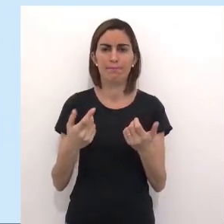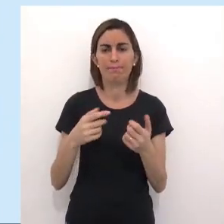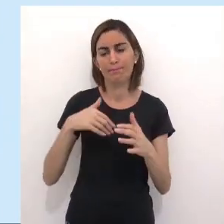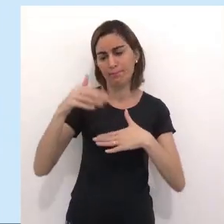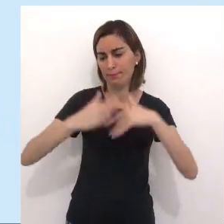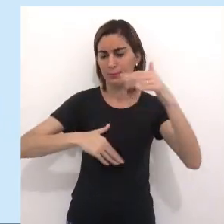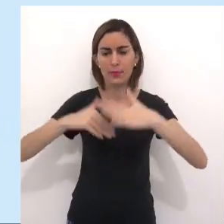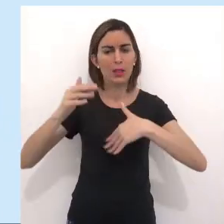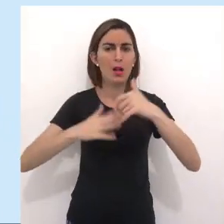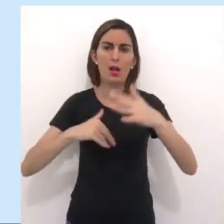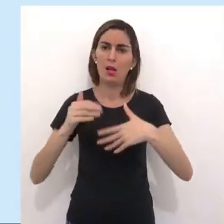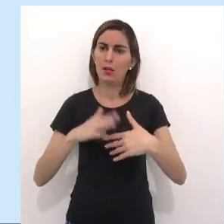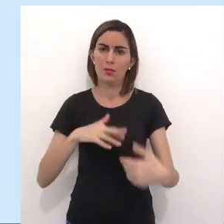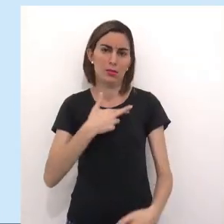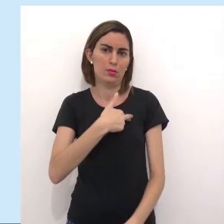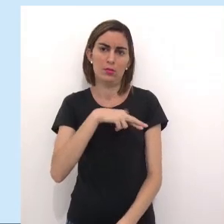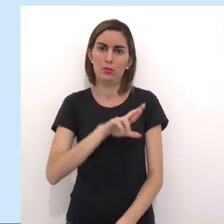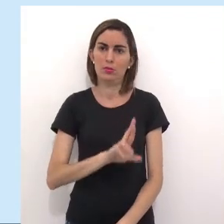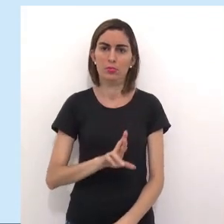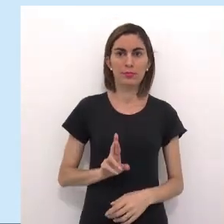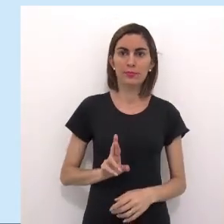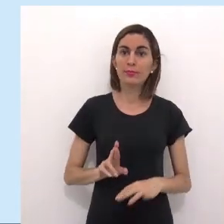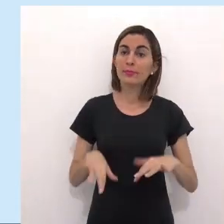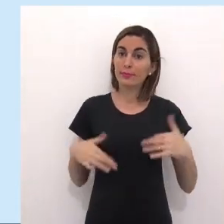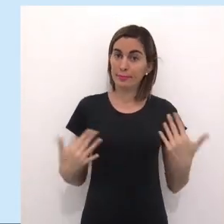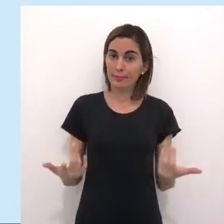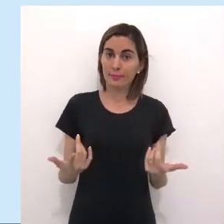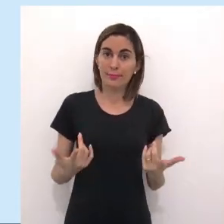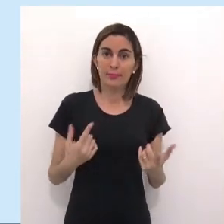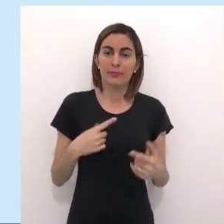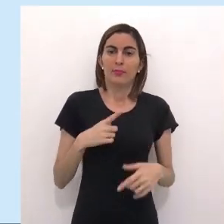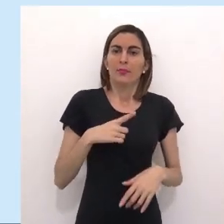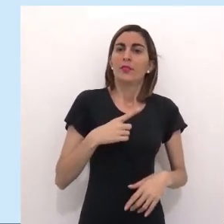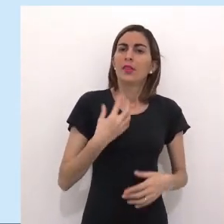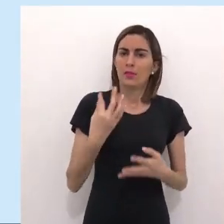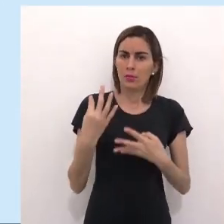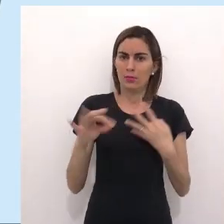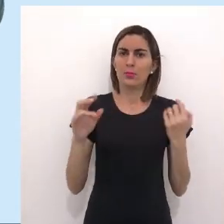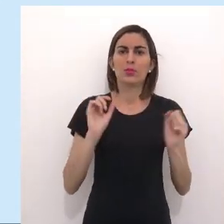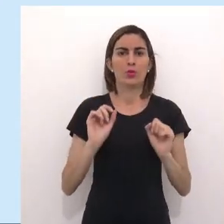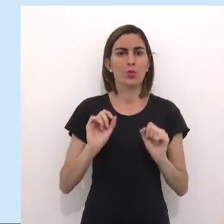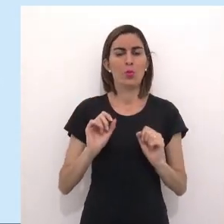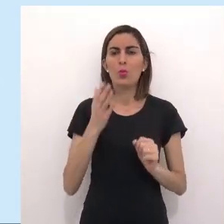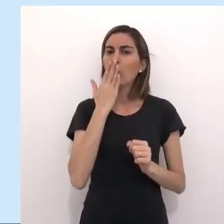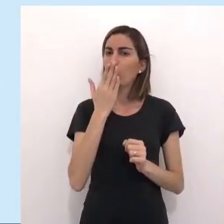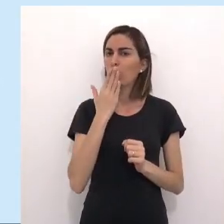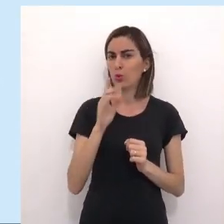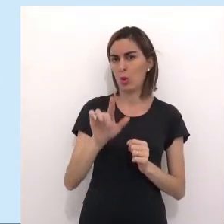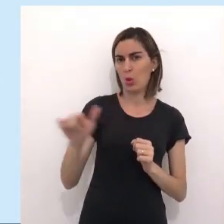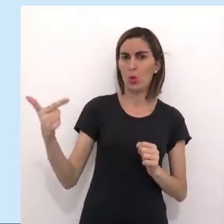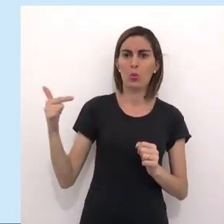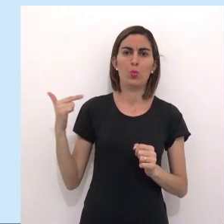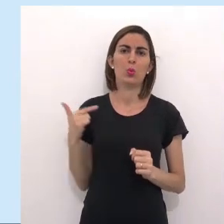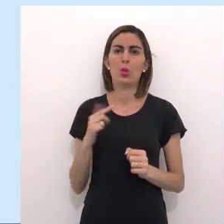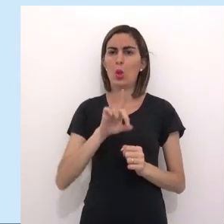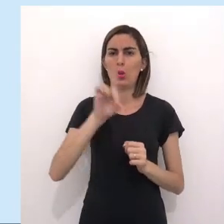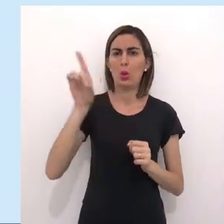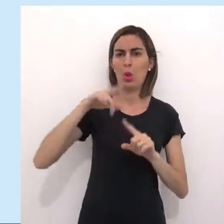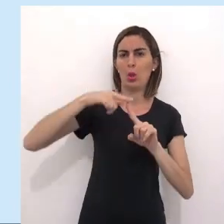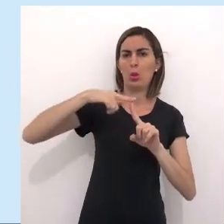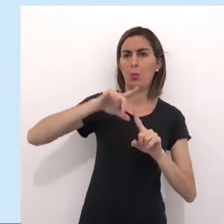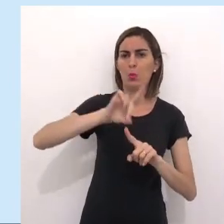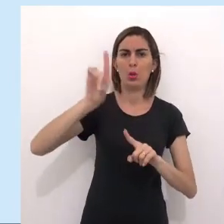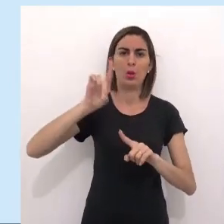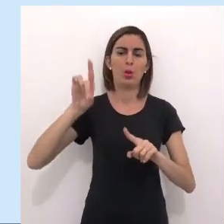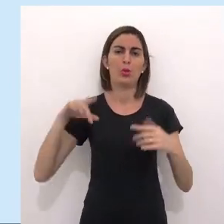em prática a sua religiosidade. Mas eles admitiam que o nativo não adorava nenhum tipo de